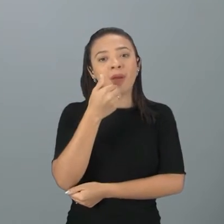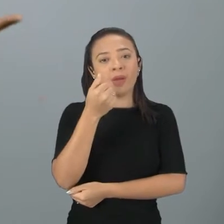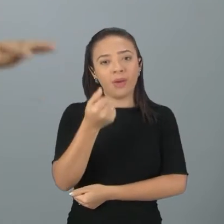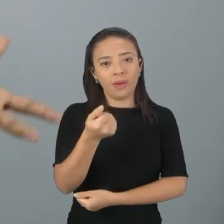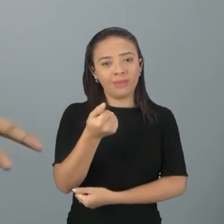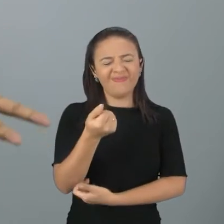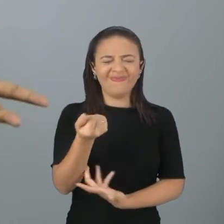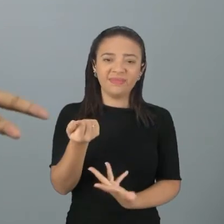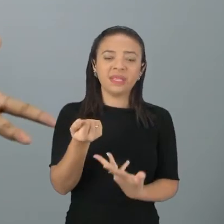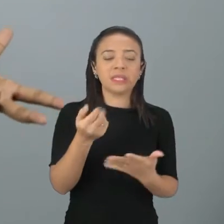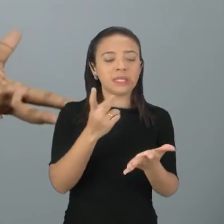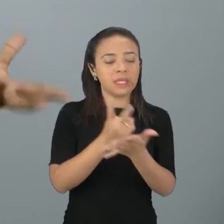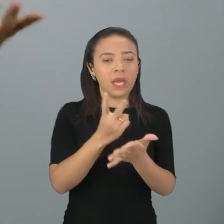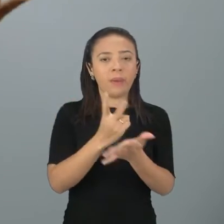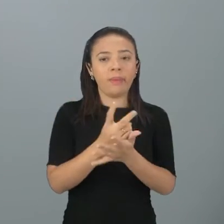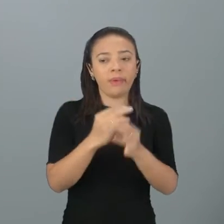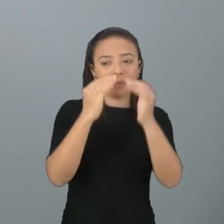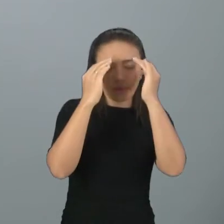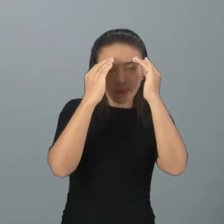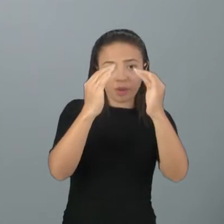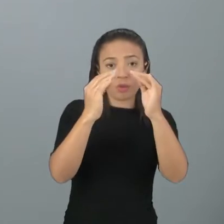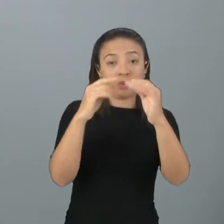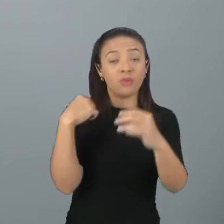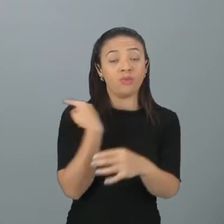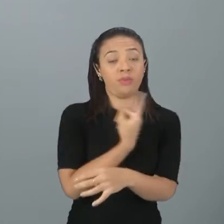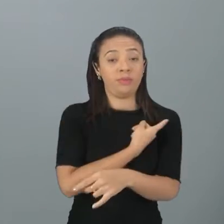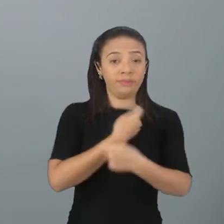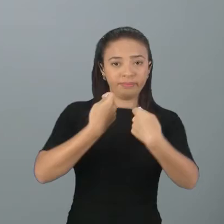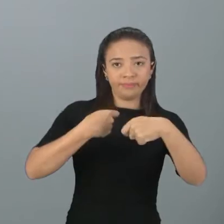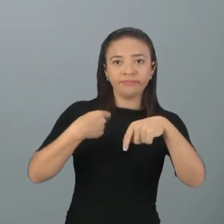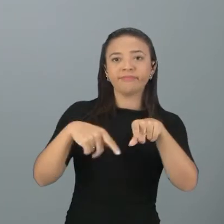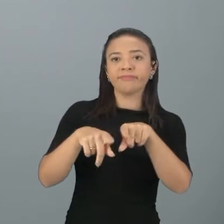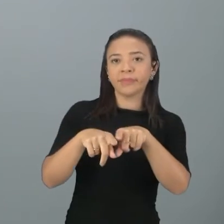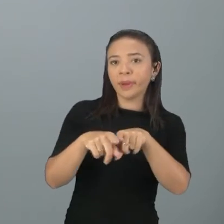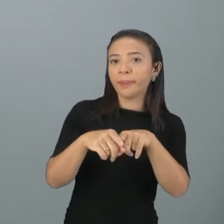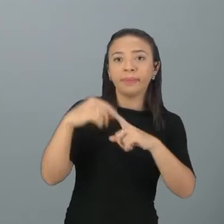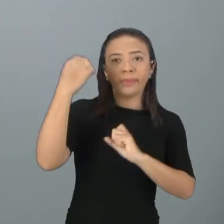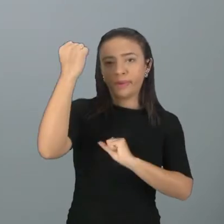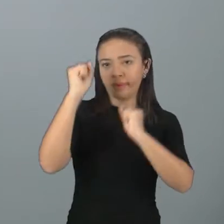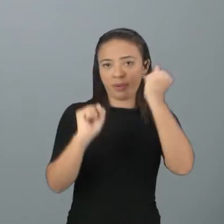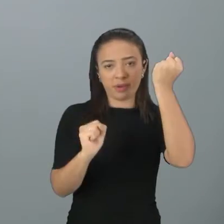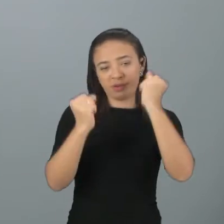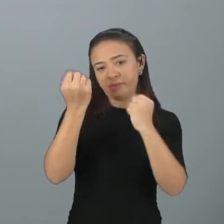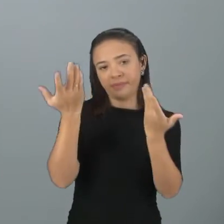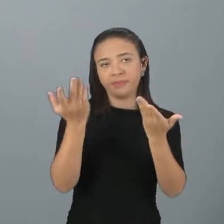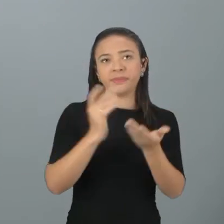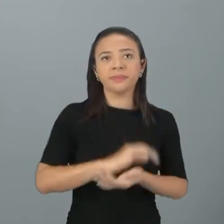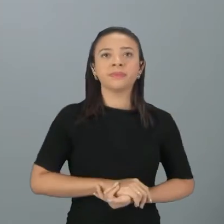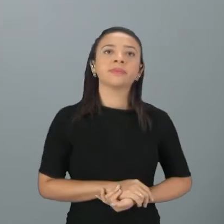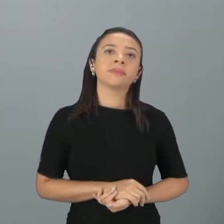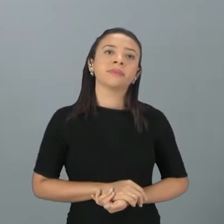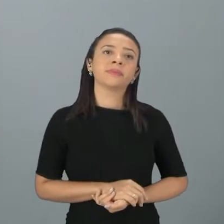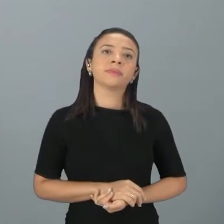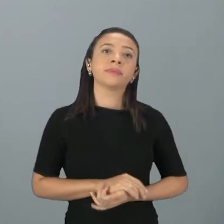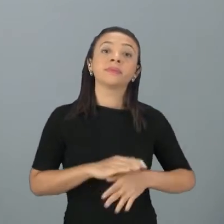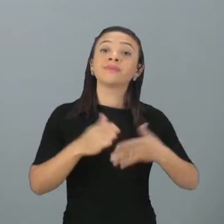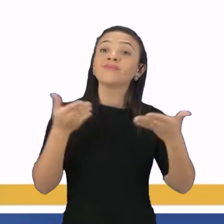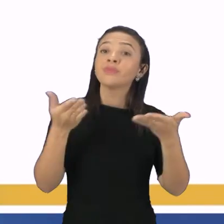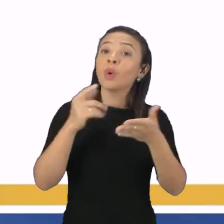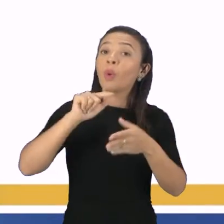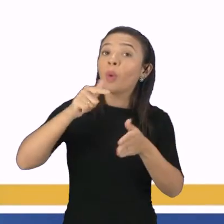as nossas necessidades, né? E isso também aconteceu com a atividade física, com o exercício físico. Então vamos lá,